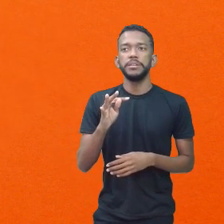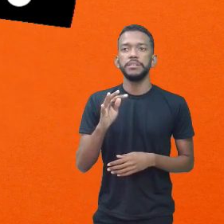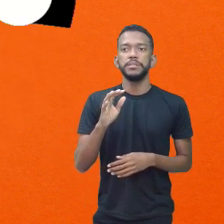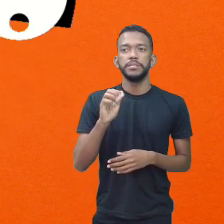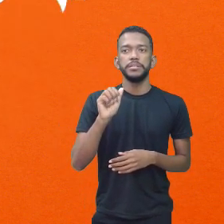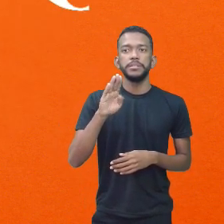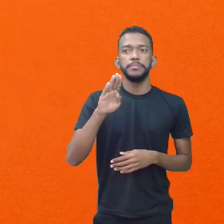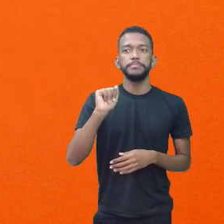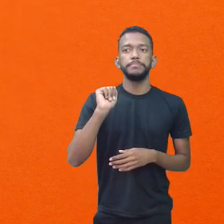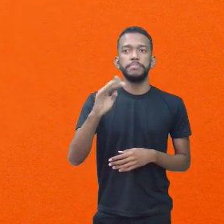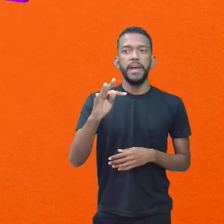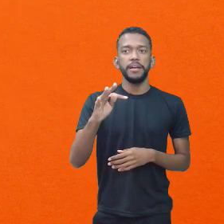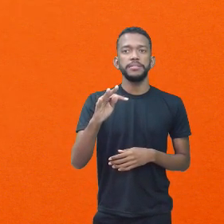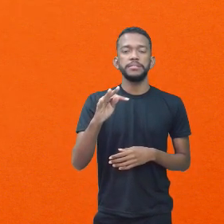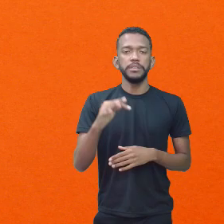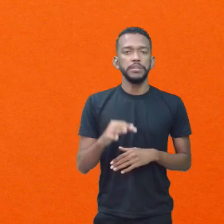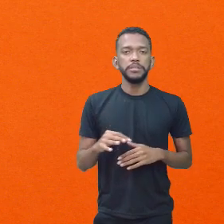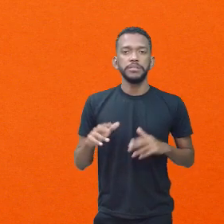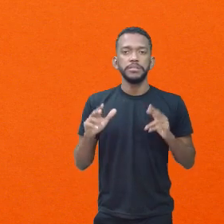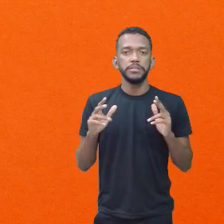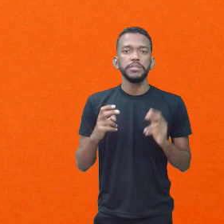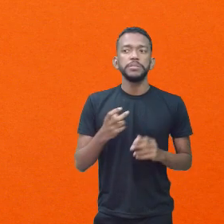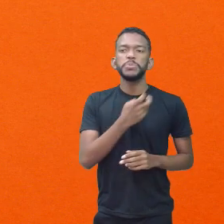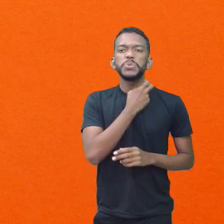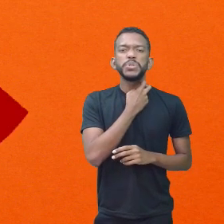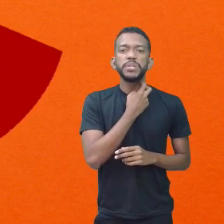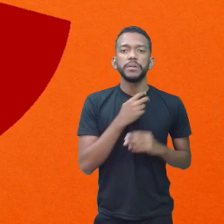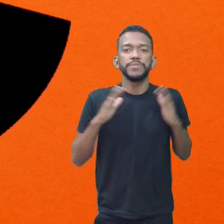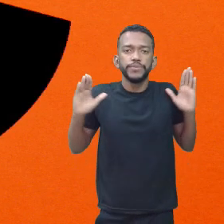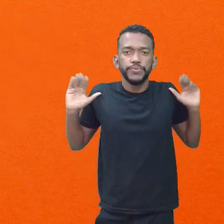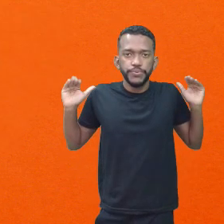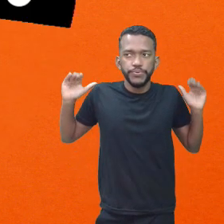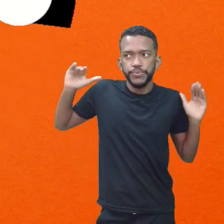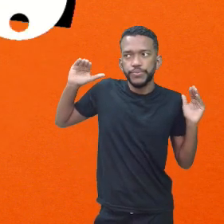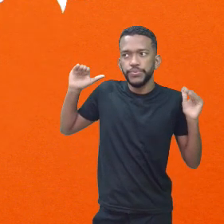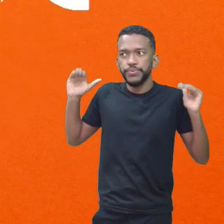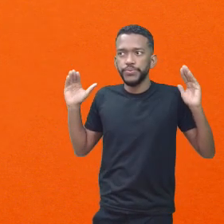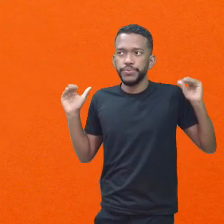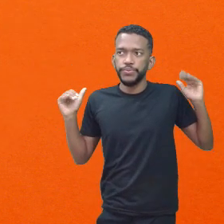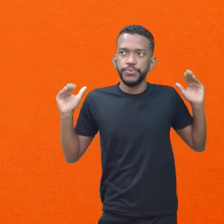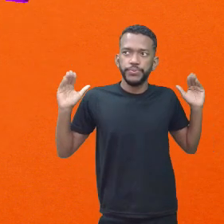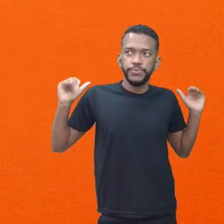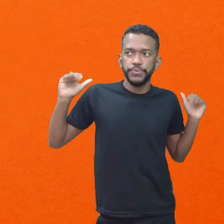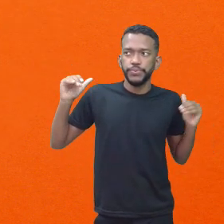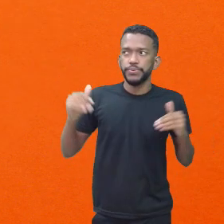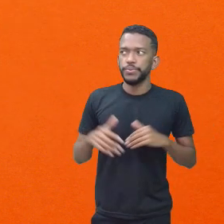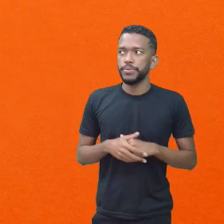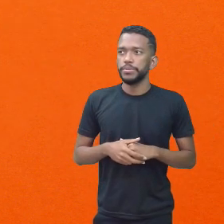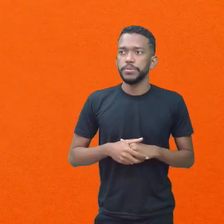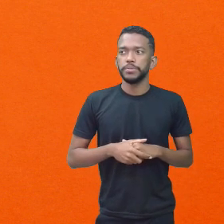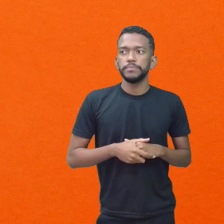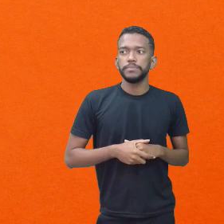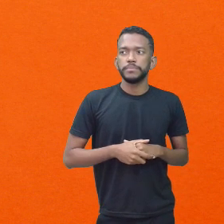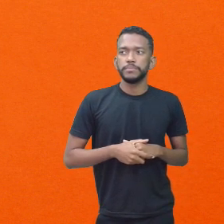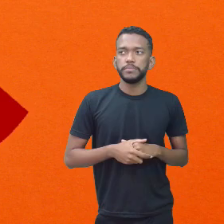O morcego, ele simboliza a visão que ultrapassa as